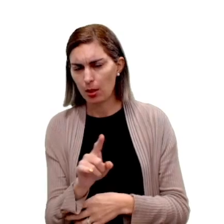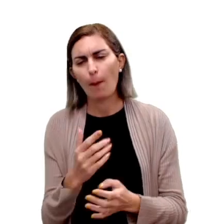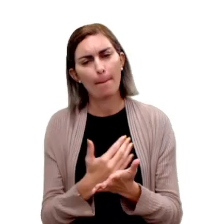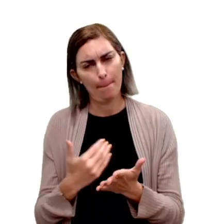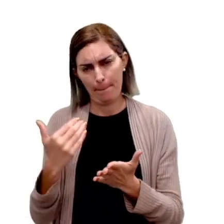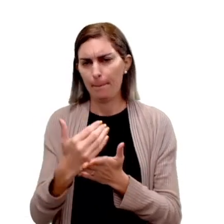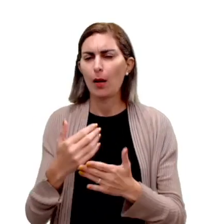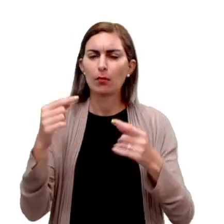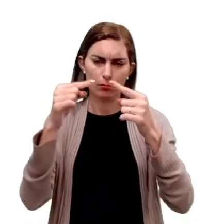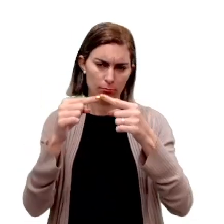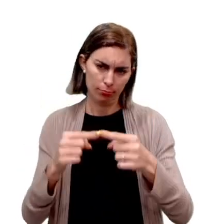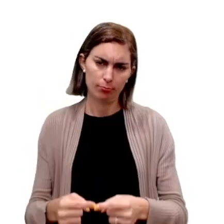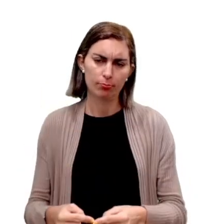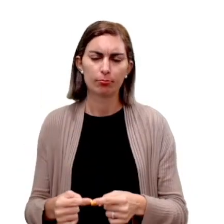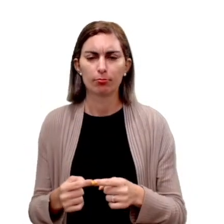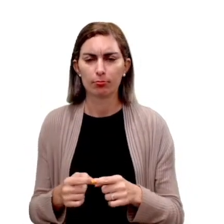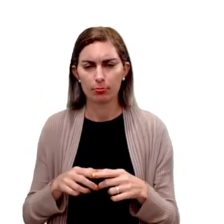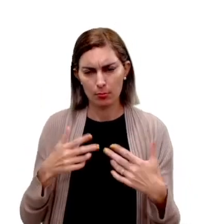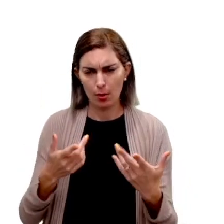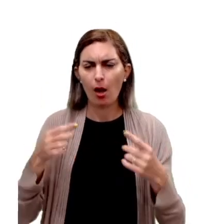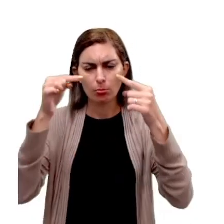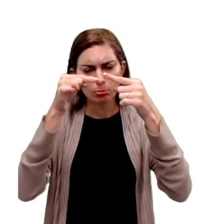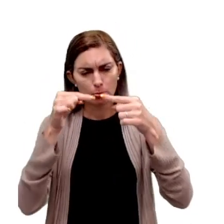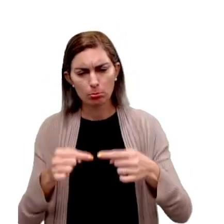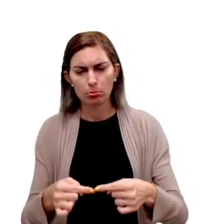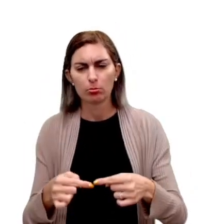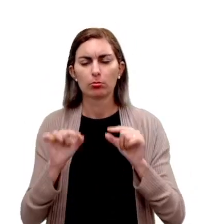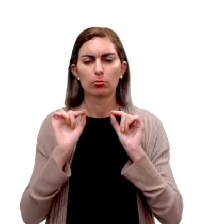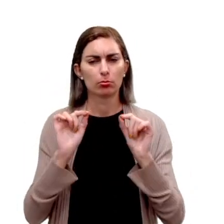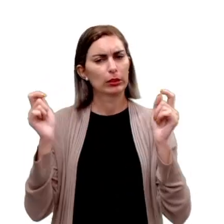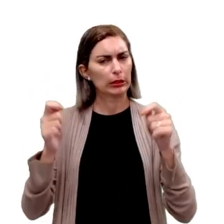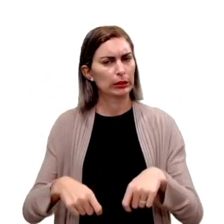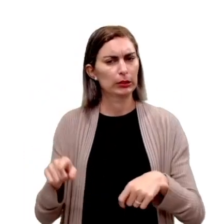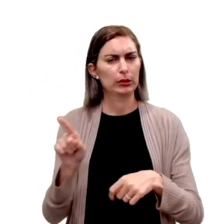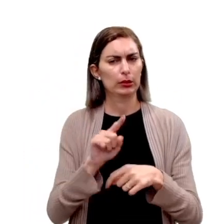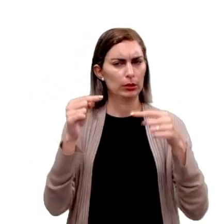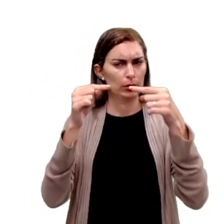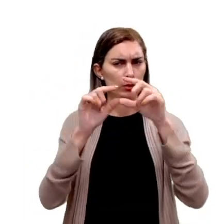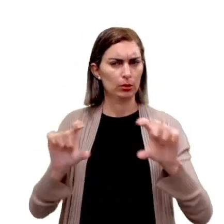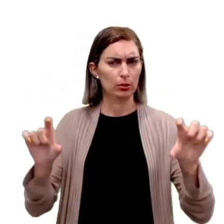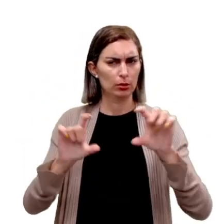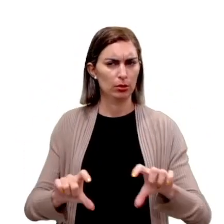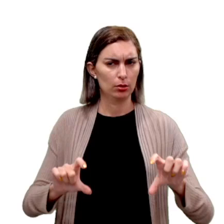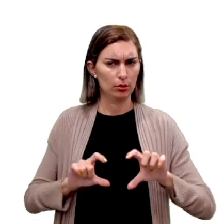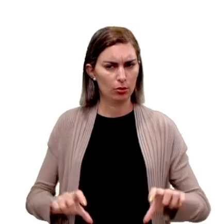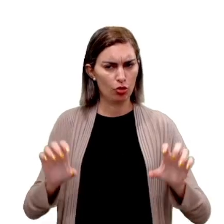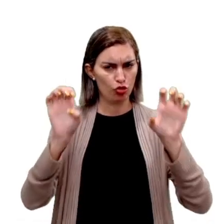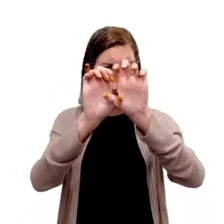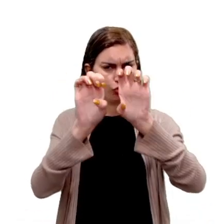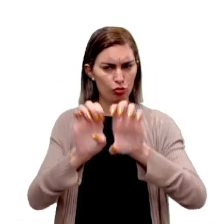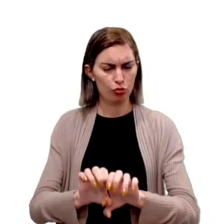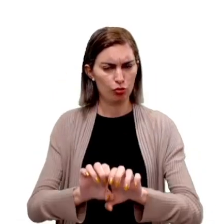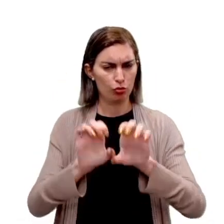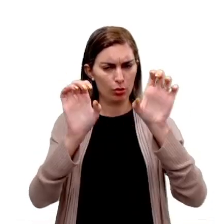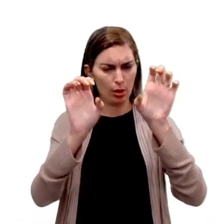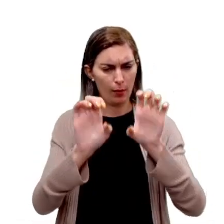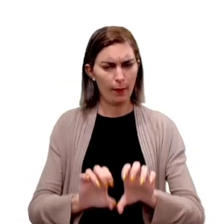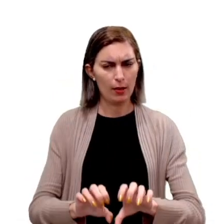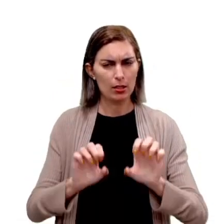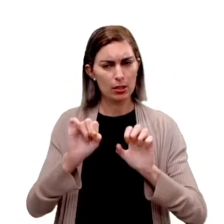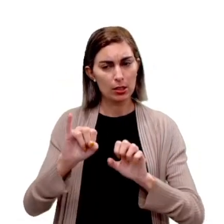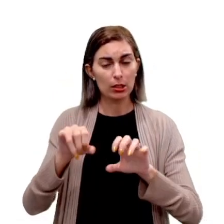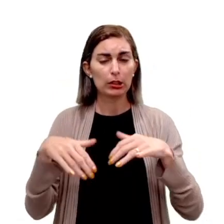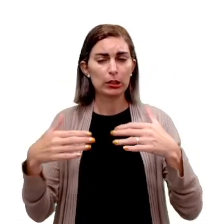mais apropriada. Aninhamento. É possível aninhar várias estruturas se então para lidar